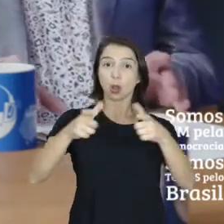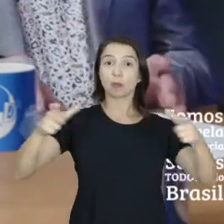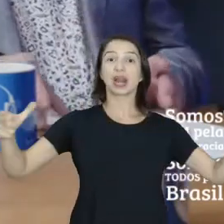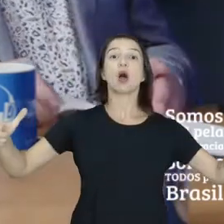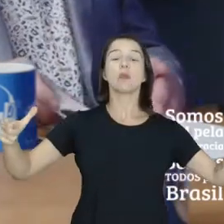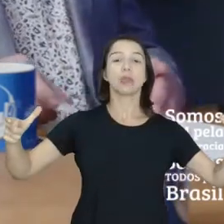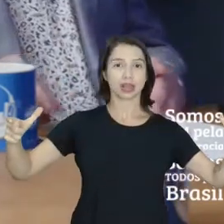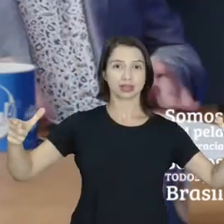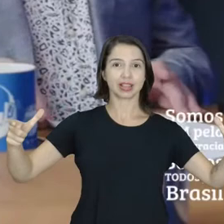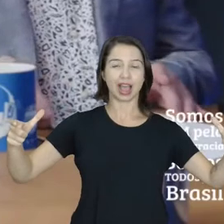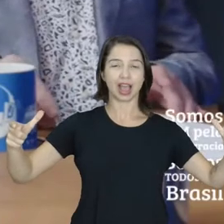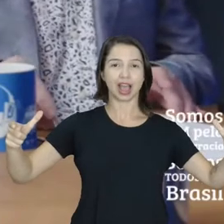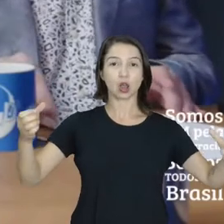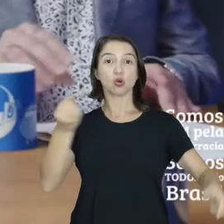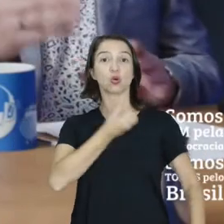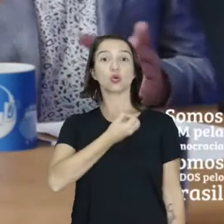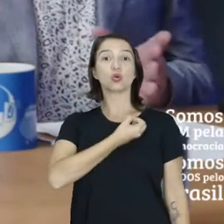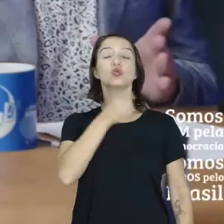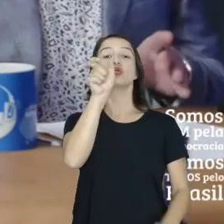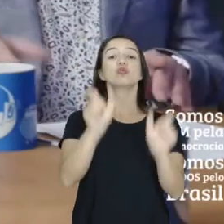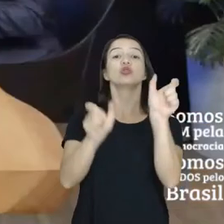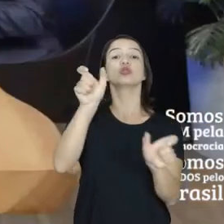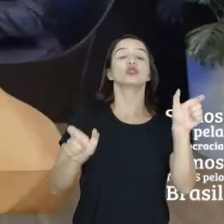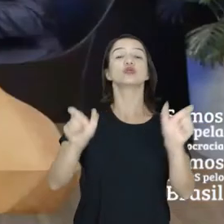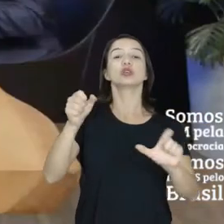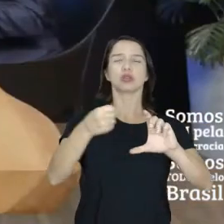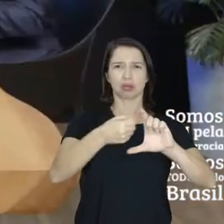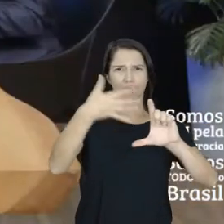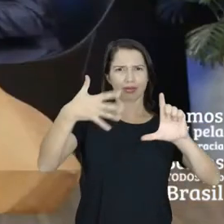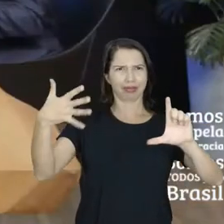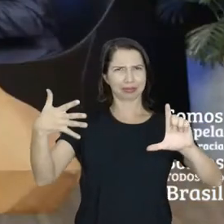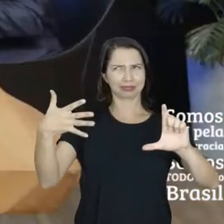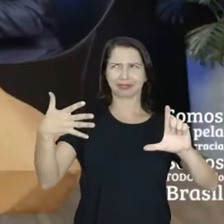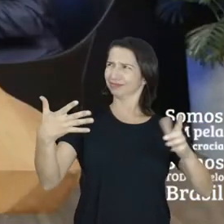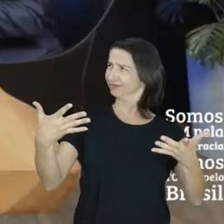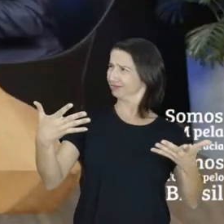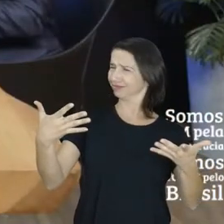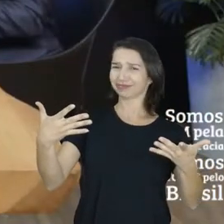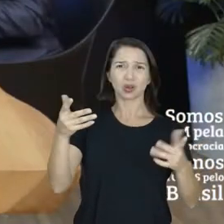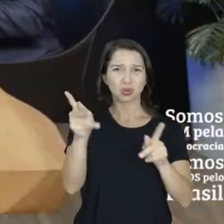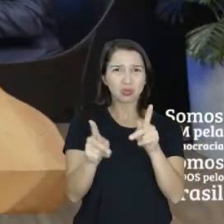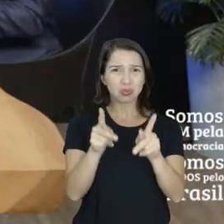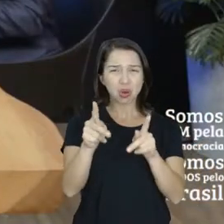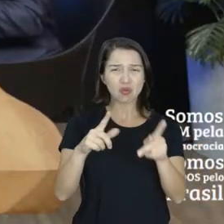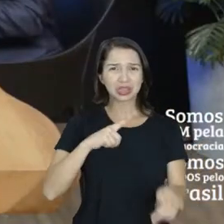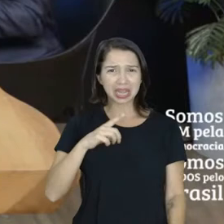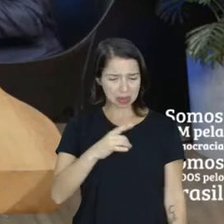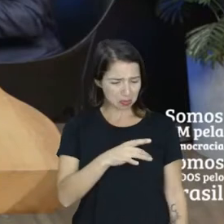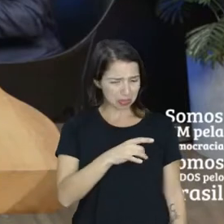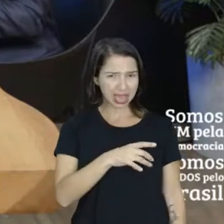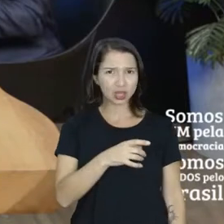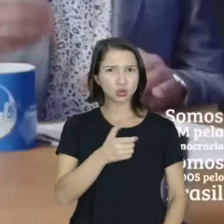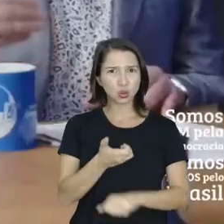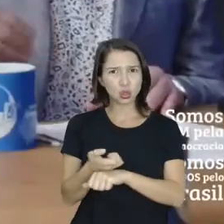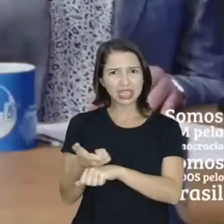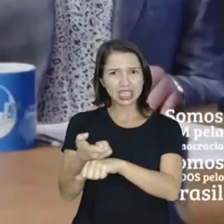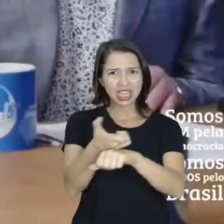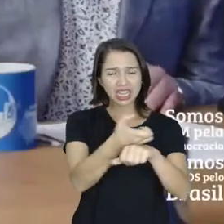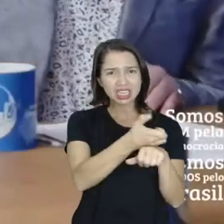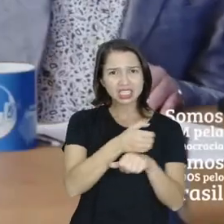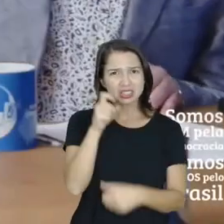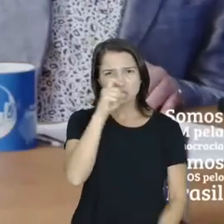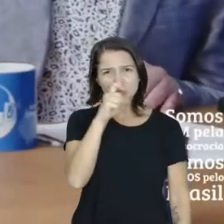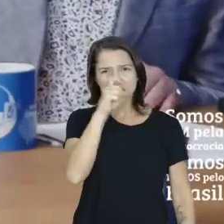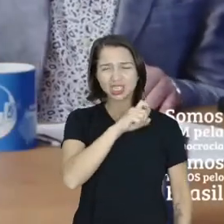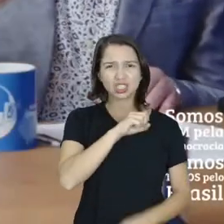gay. Eu não sei nem como mais, todo mundo tem muito medo dessas histórias aí. E olha que as histórias... Eu tenho medo das